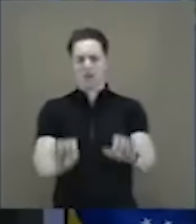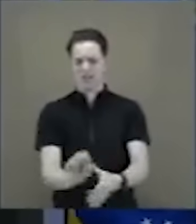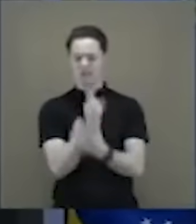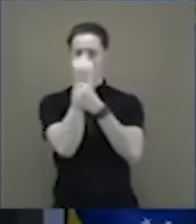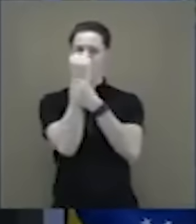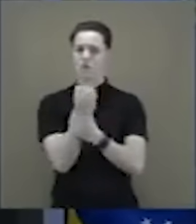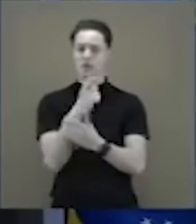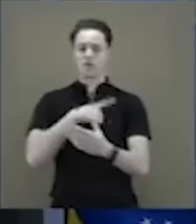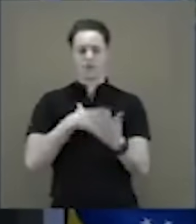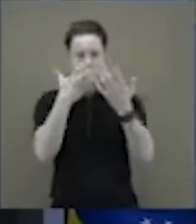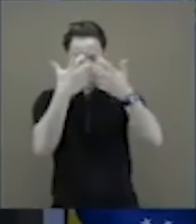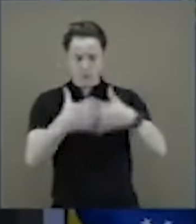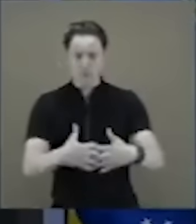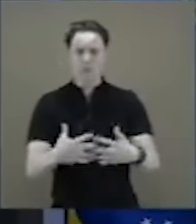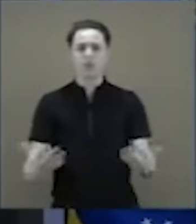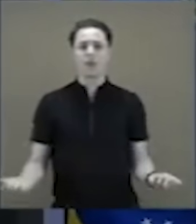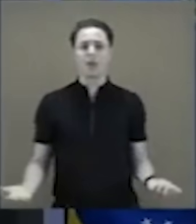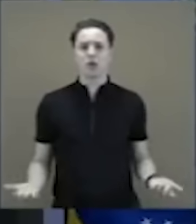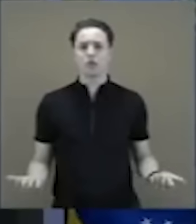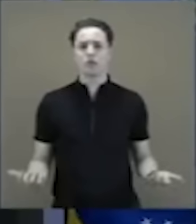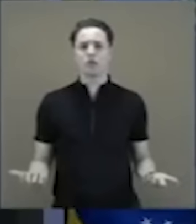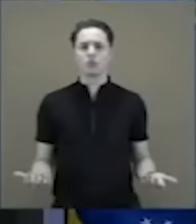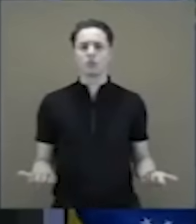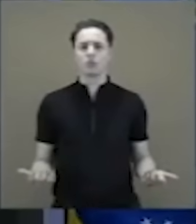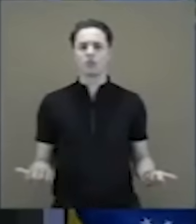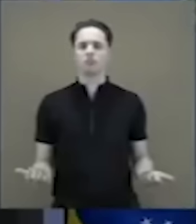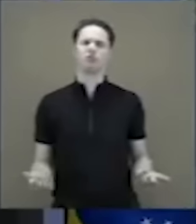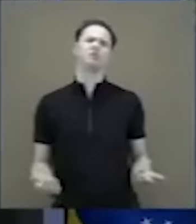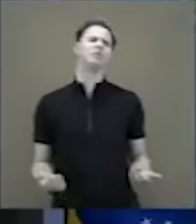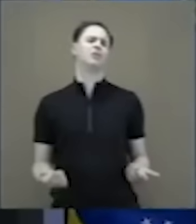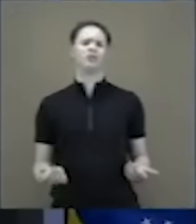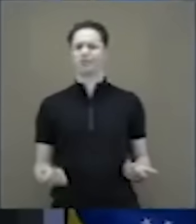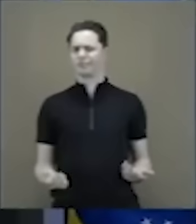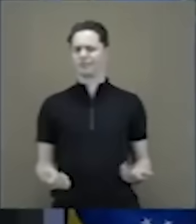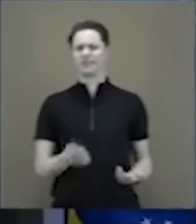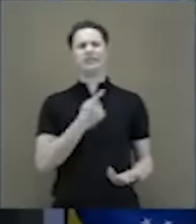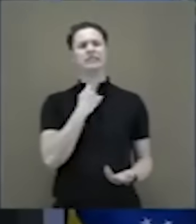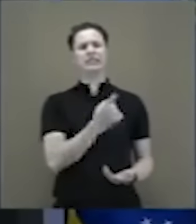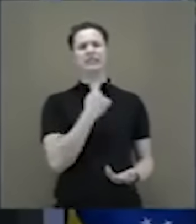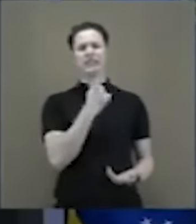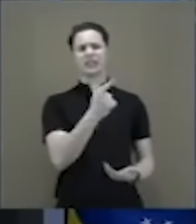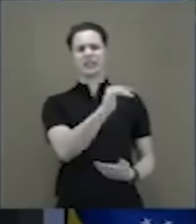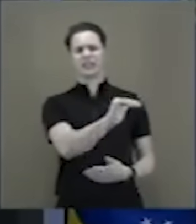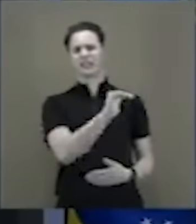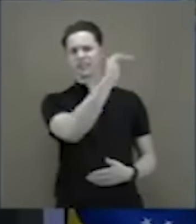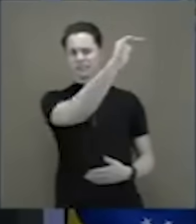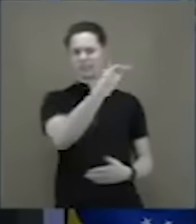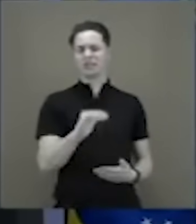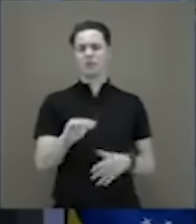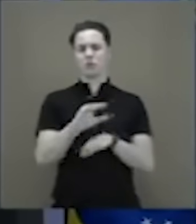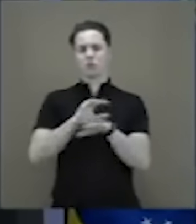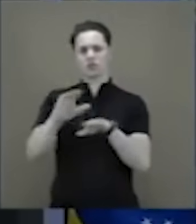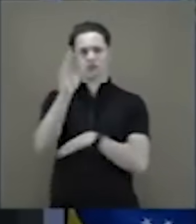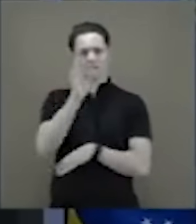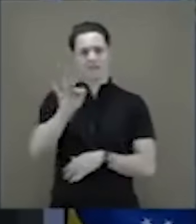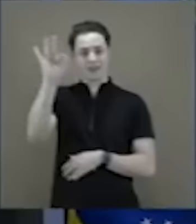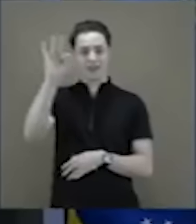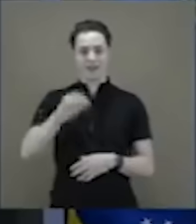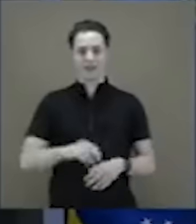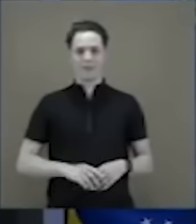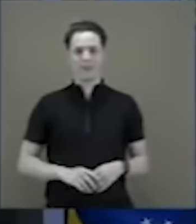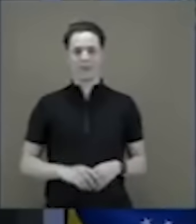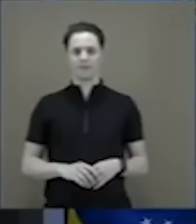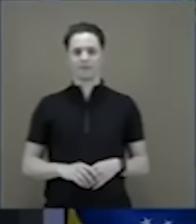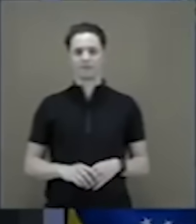pleno funcionamento do Supremo Tribunal Federal. Ora, ninguém está acima da Constituição Federal.